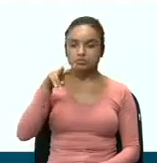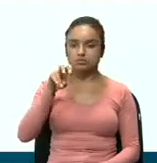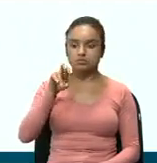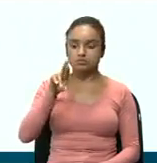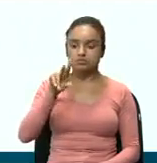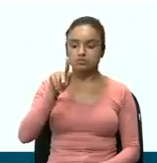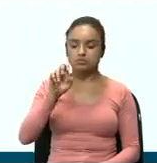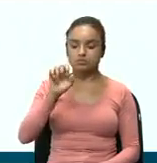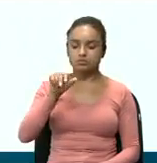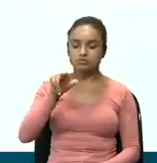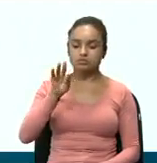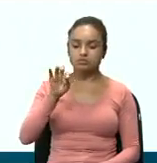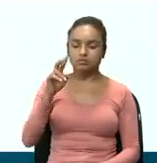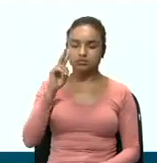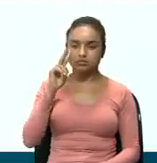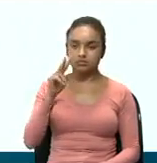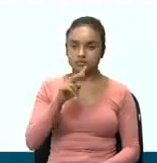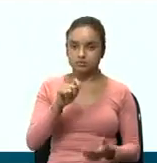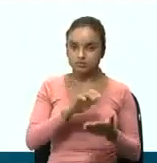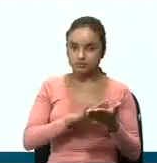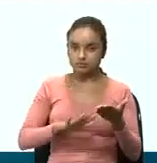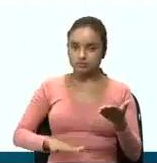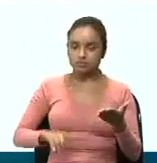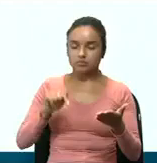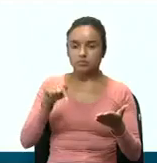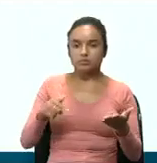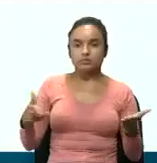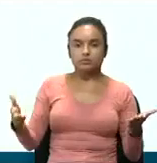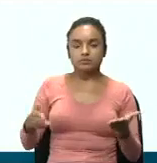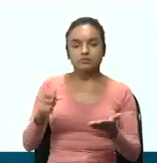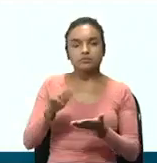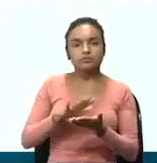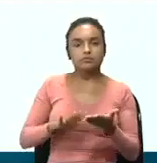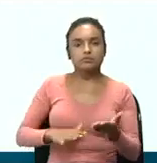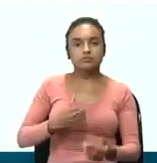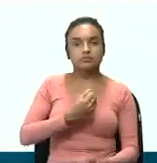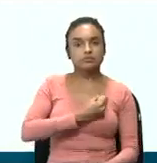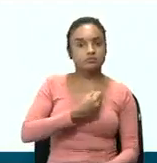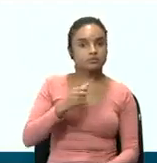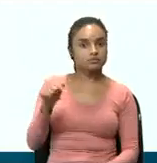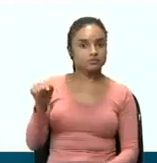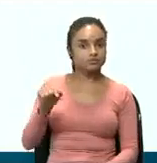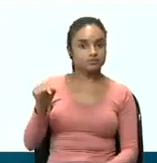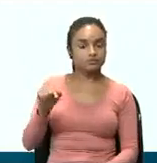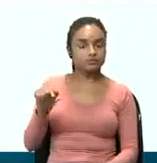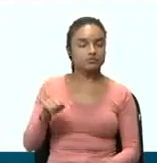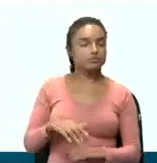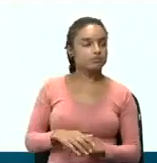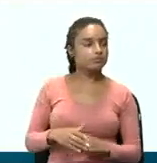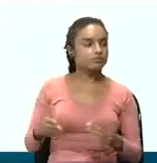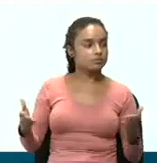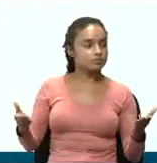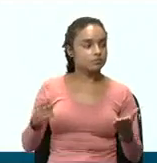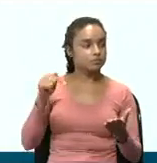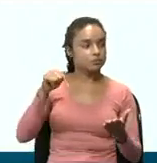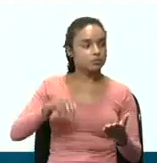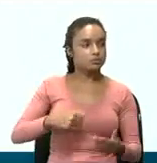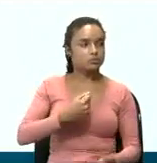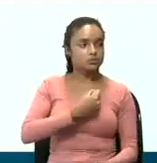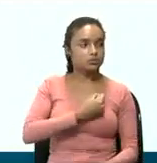convergente. Nós vamos então agora para o exercício 7. E nesse exercício